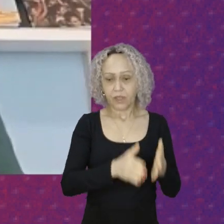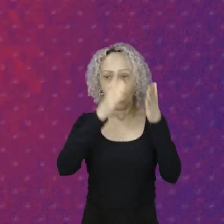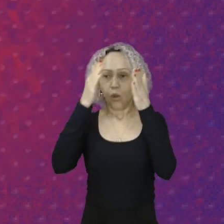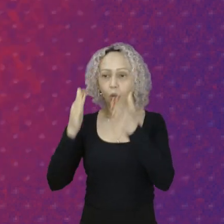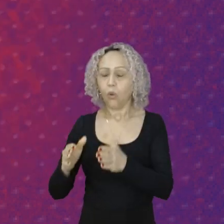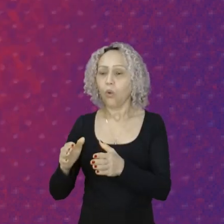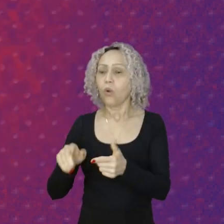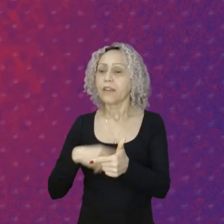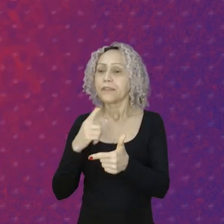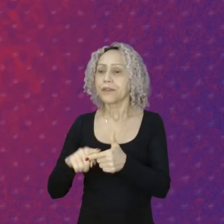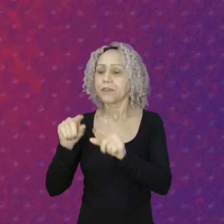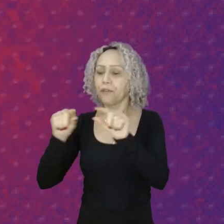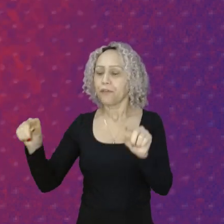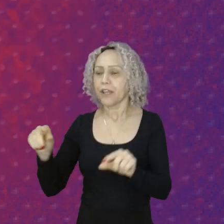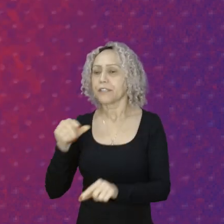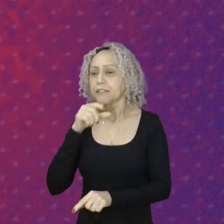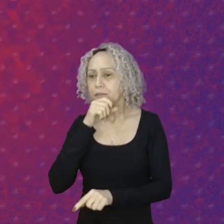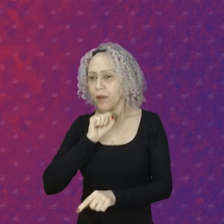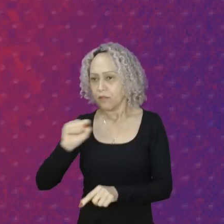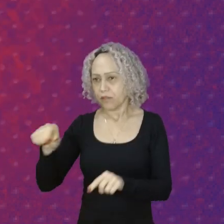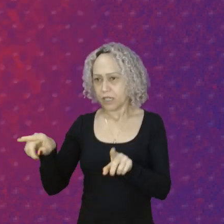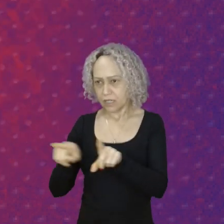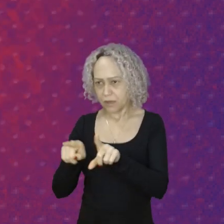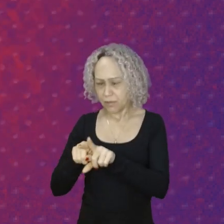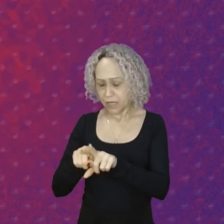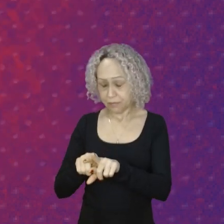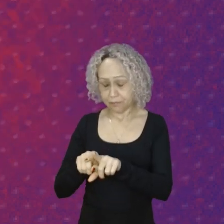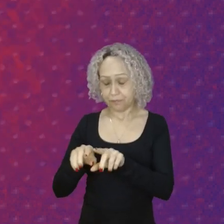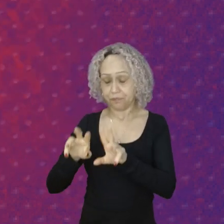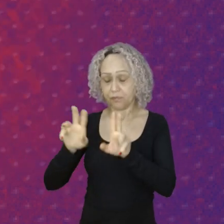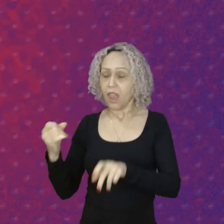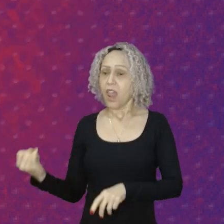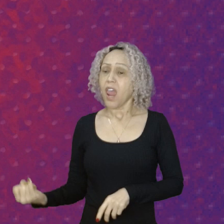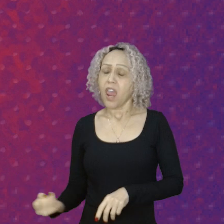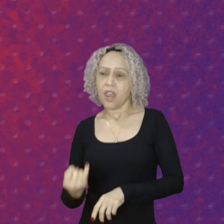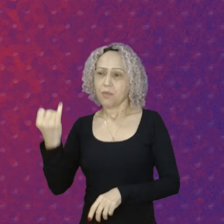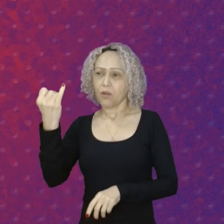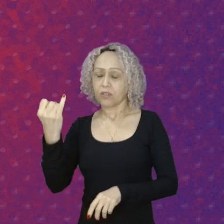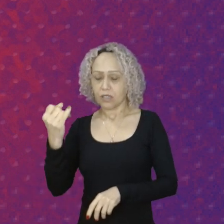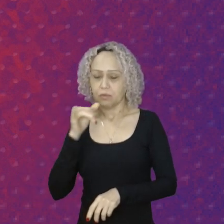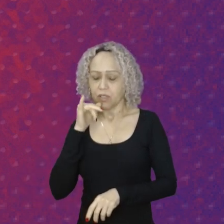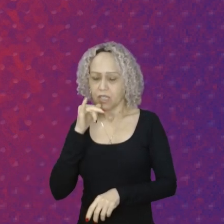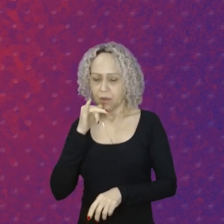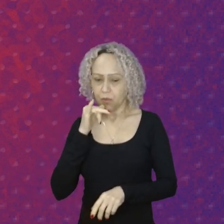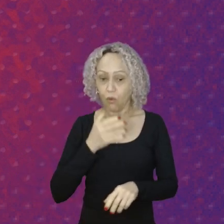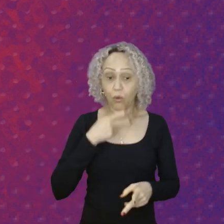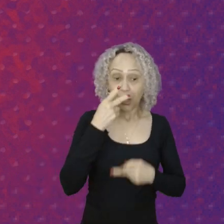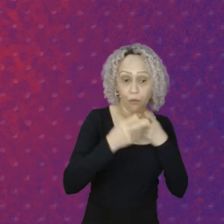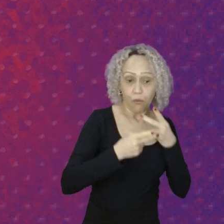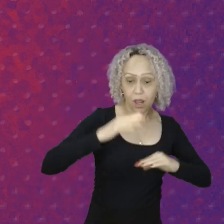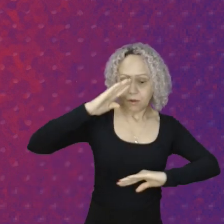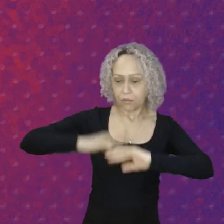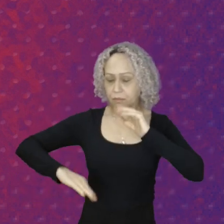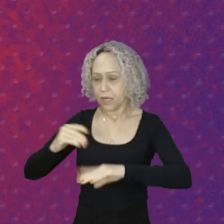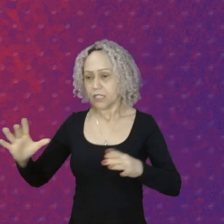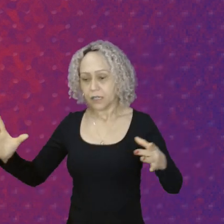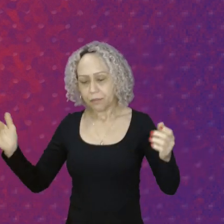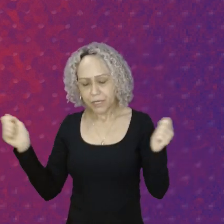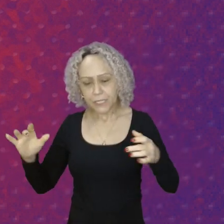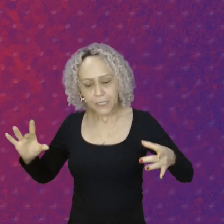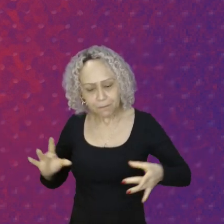Freire, é fundamental diminuir a distância entre o que se diz e o que se faz. De